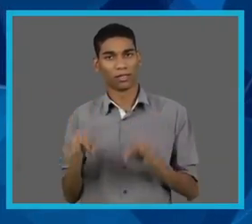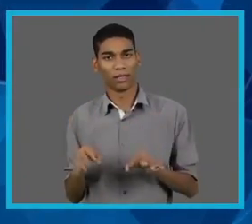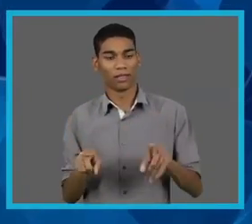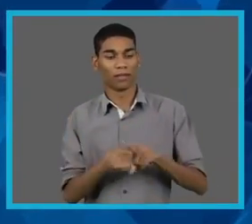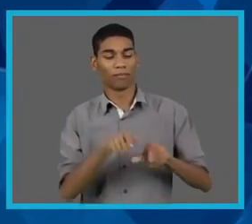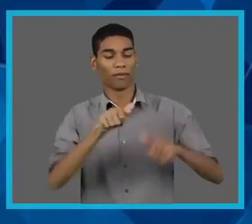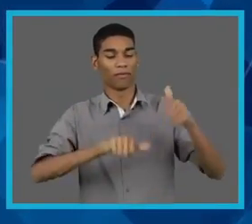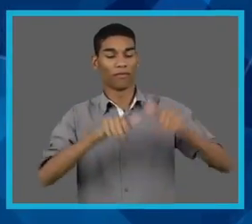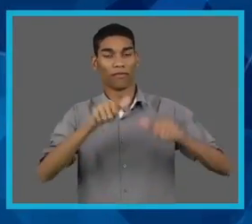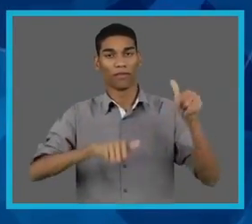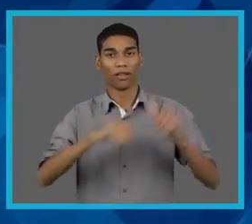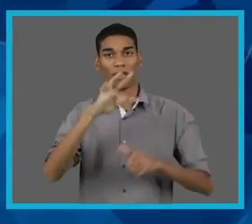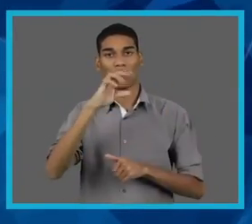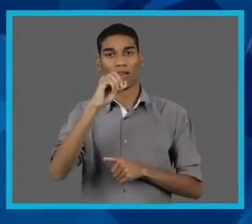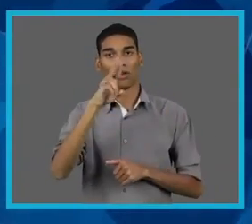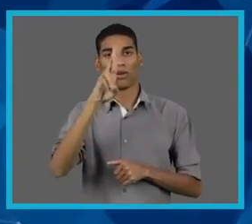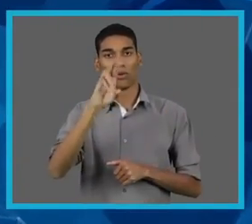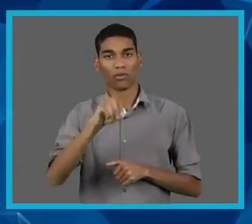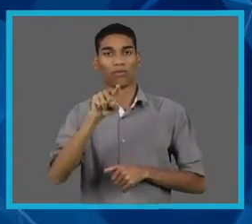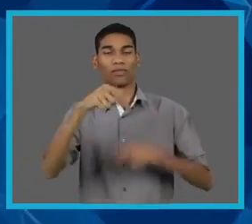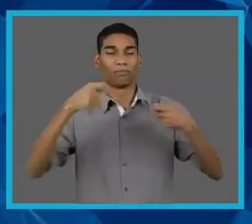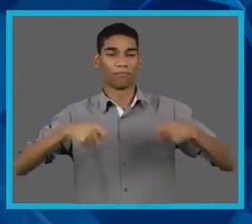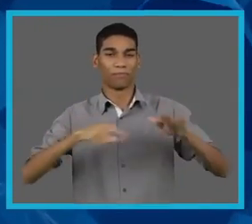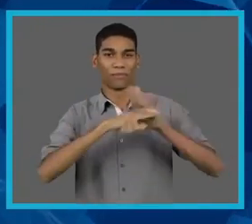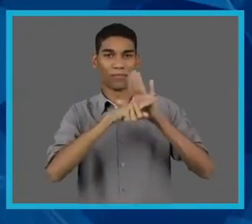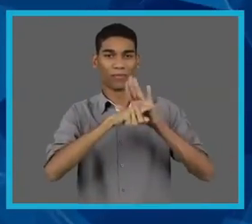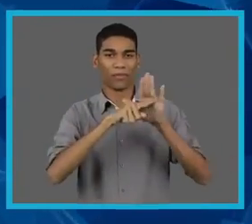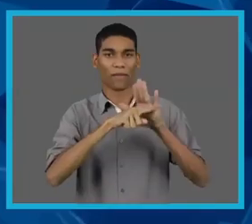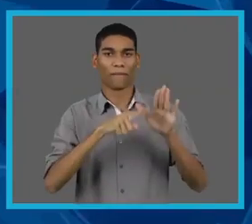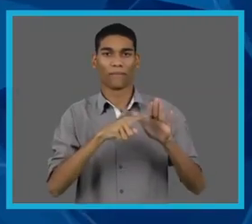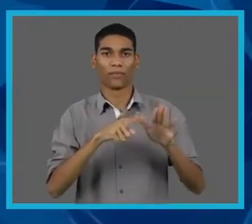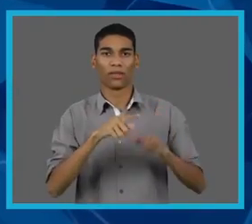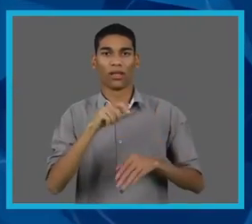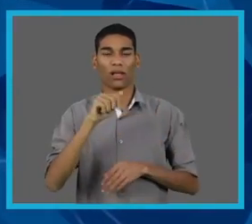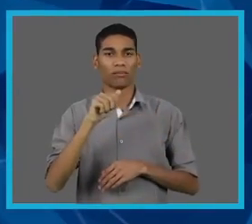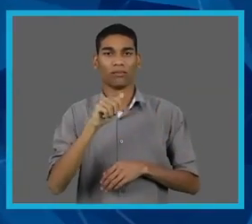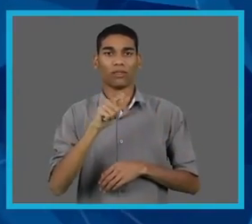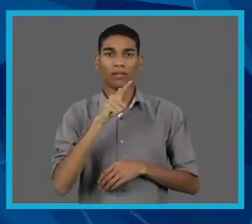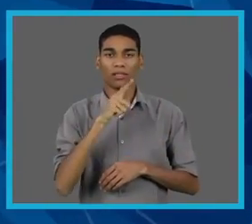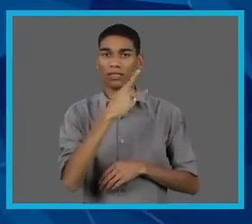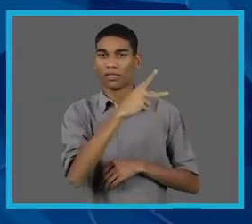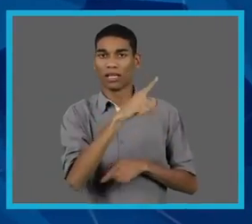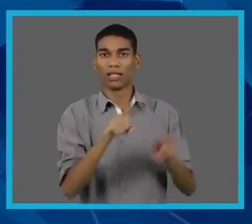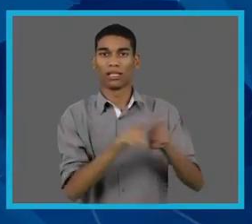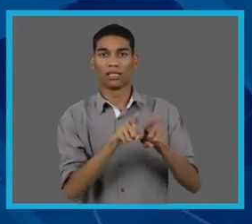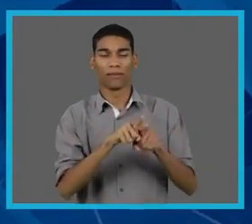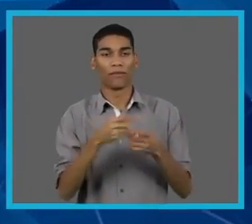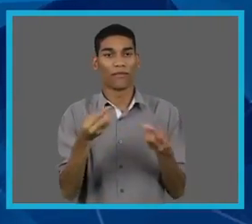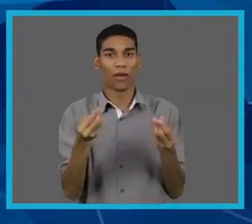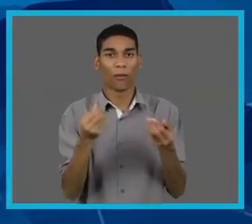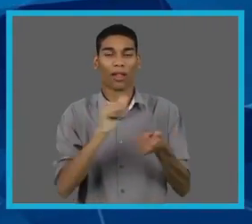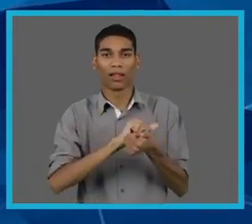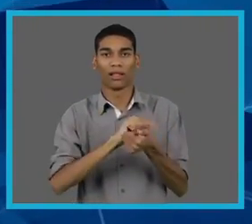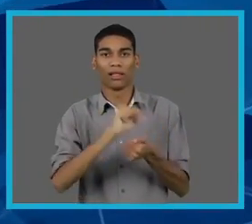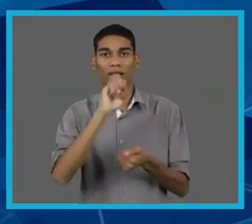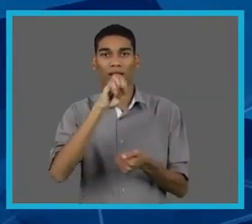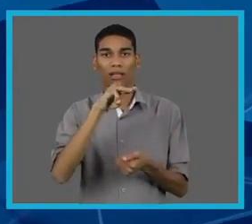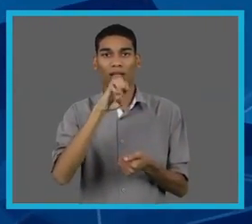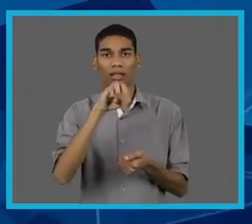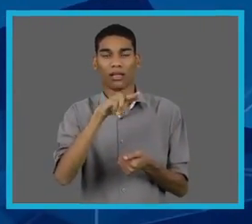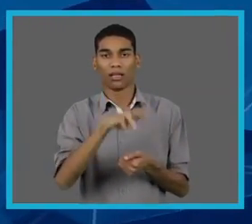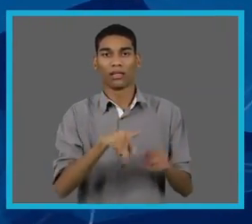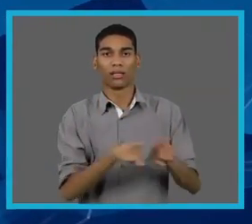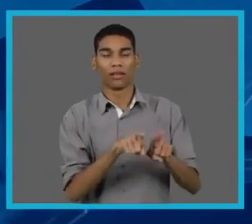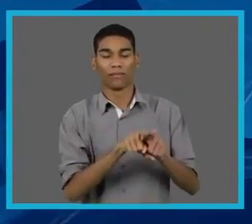eficiente. Para avaliar os touros, você deve observar o exame andrológico, a qualidade do sêmen, o número